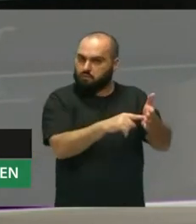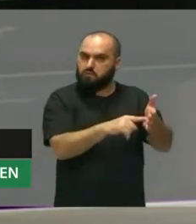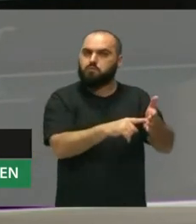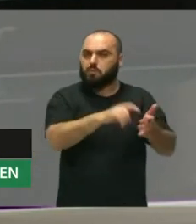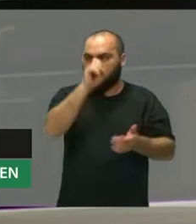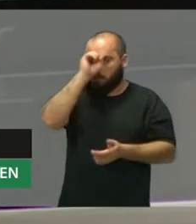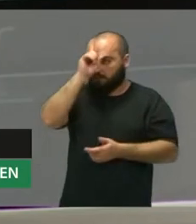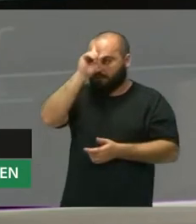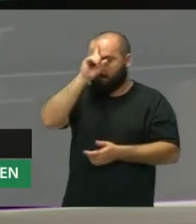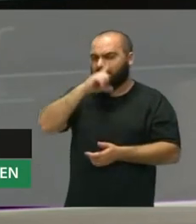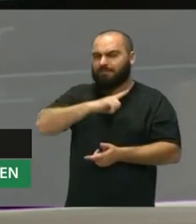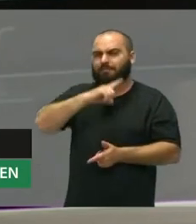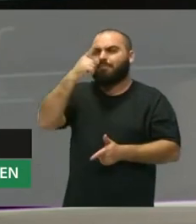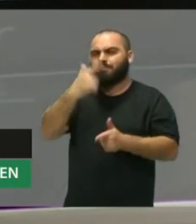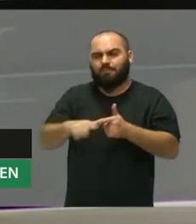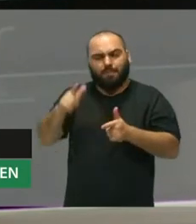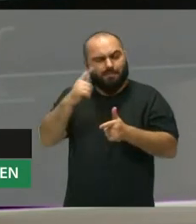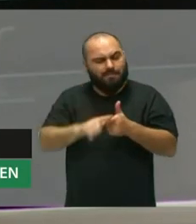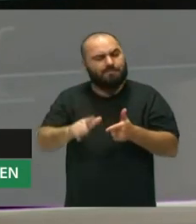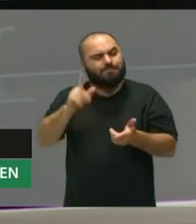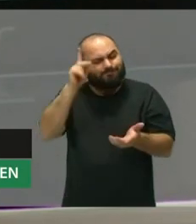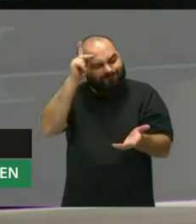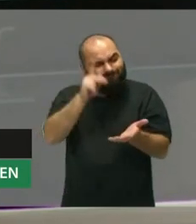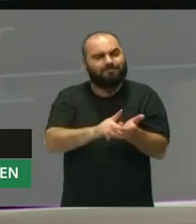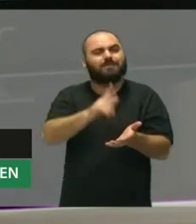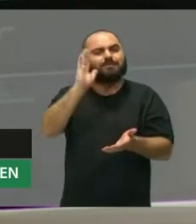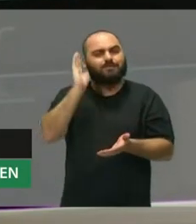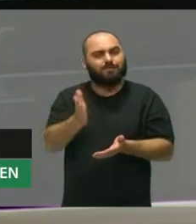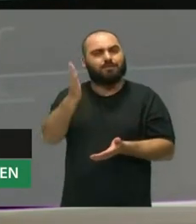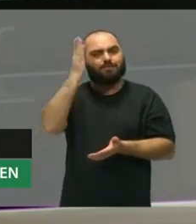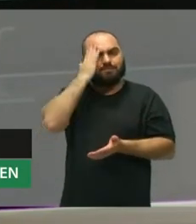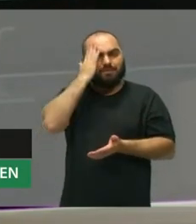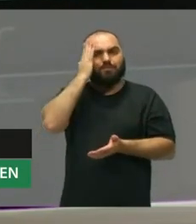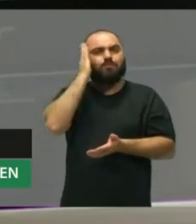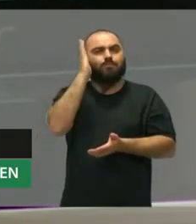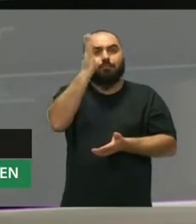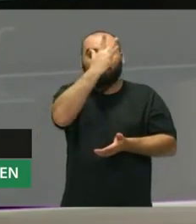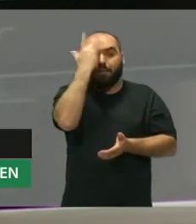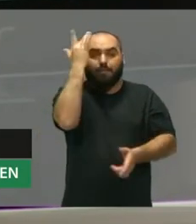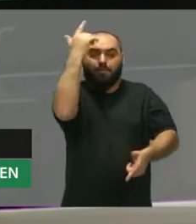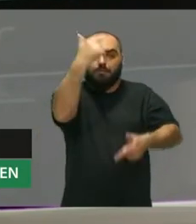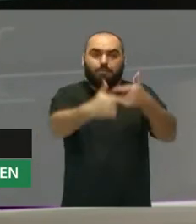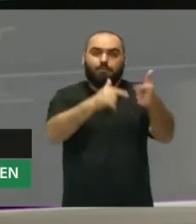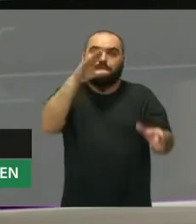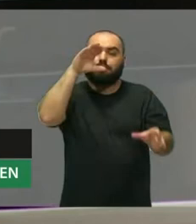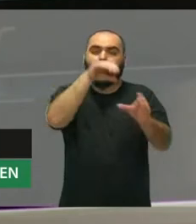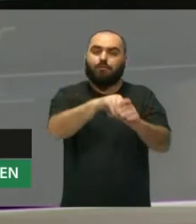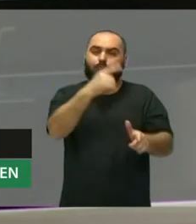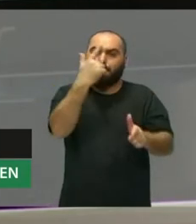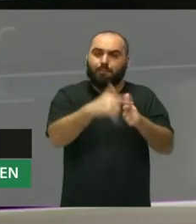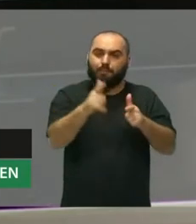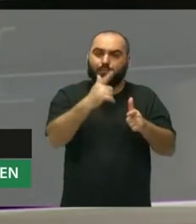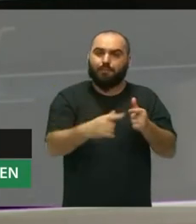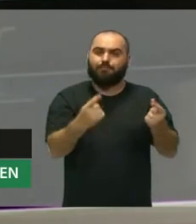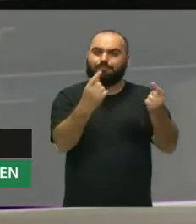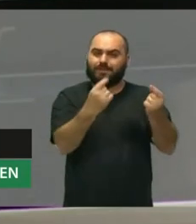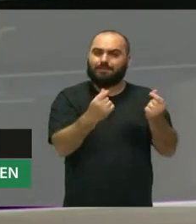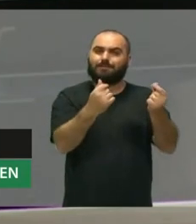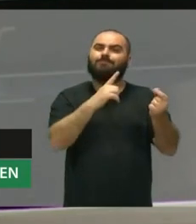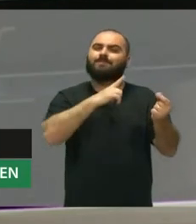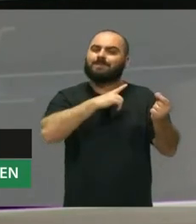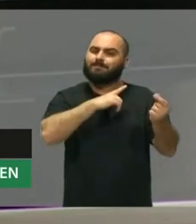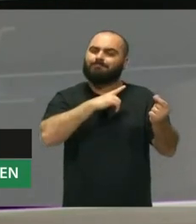vive problemas, não é segredo para ninguém, já foi declarado por membros do hospital, vive problemas principalmente na ordem financeira, e